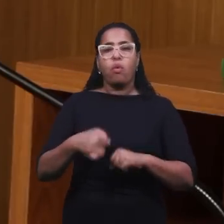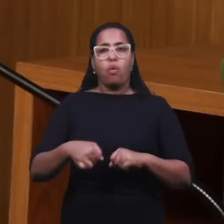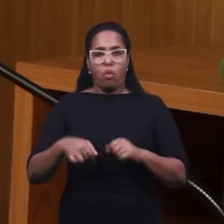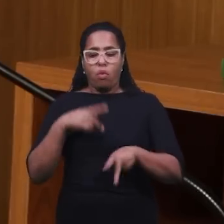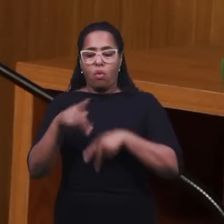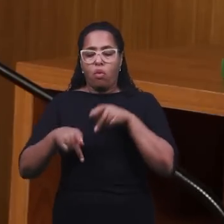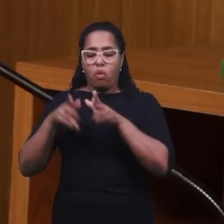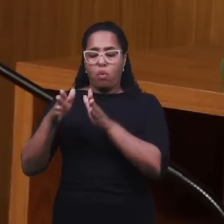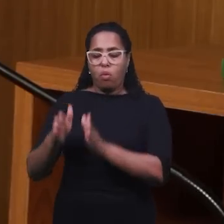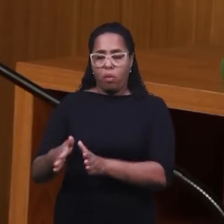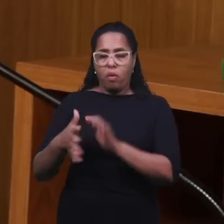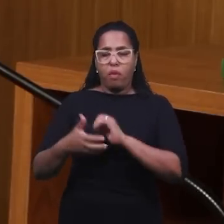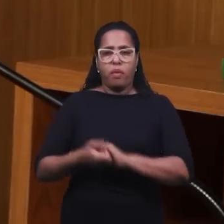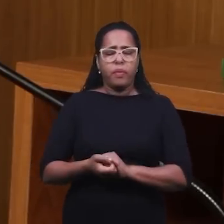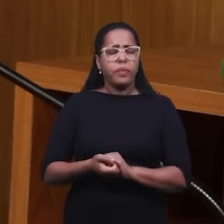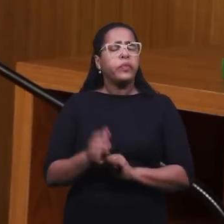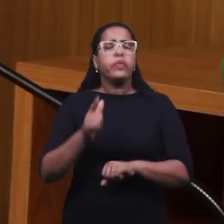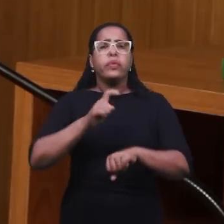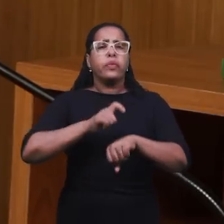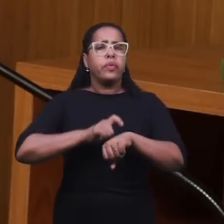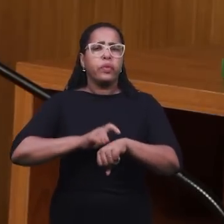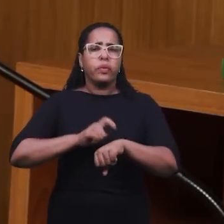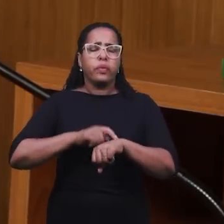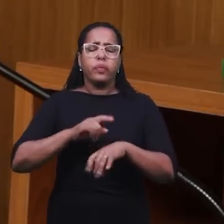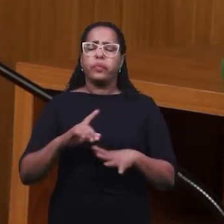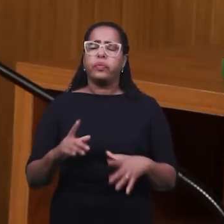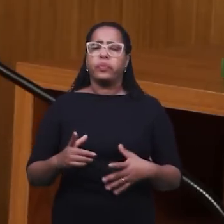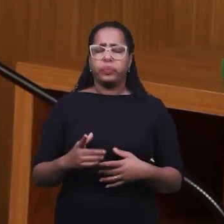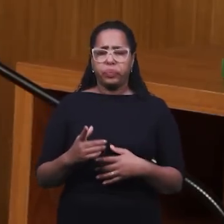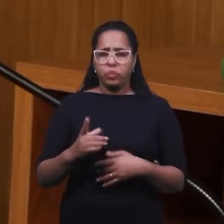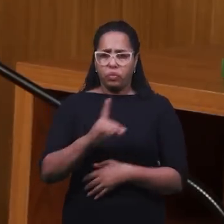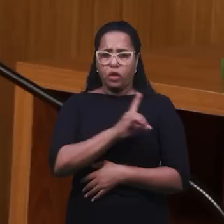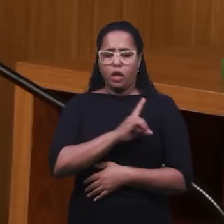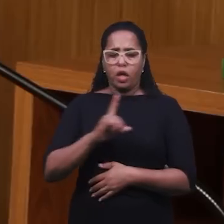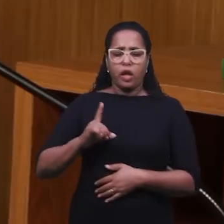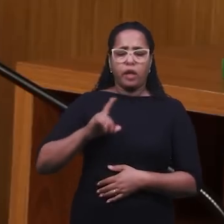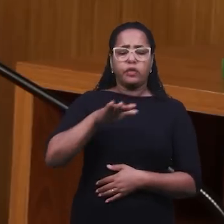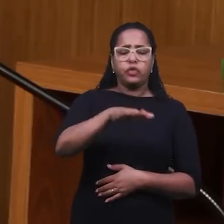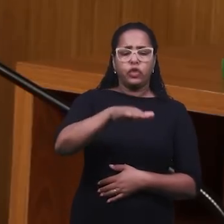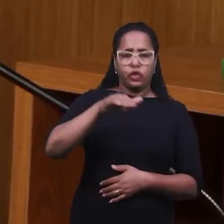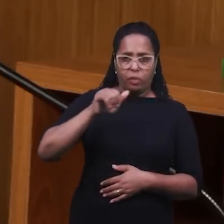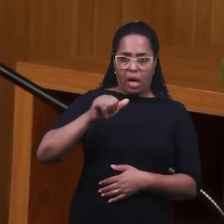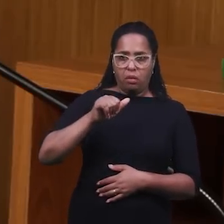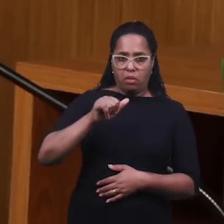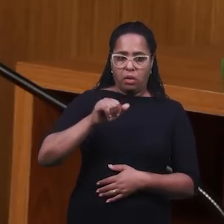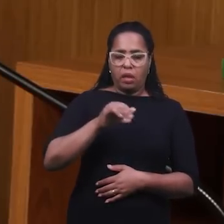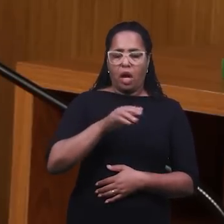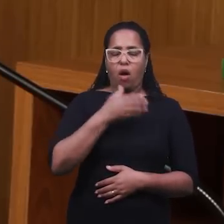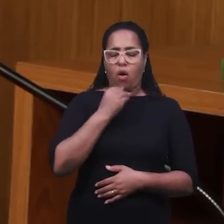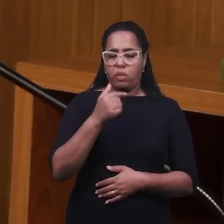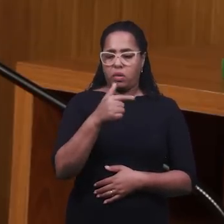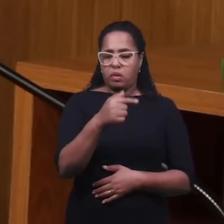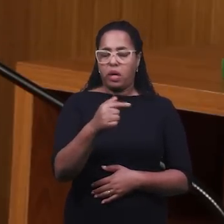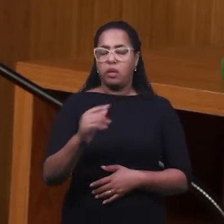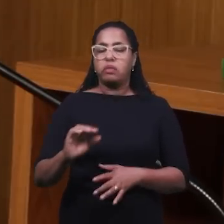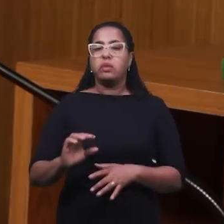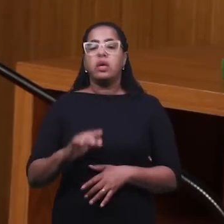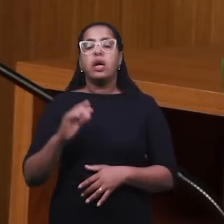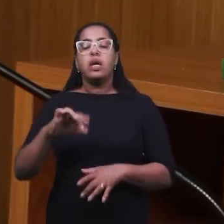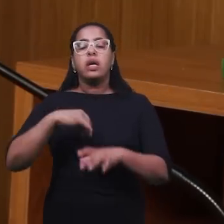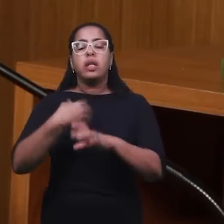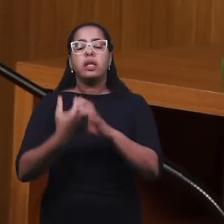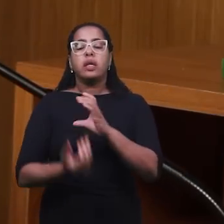muito importante a fisiologia, que é o estudo das funções. O livro de Atos, para mim, traz a fisiologia, as funções